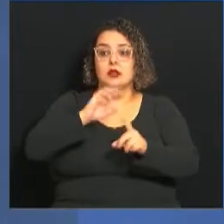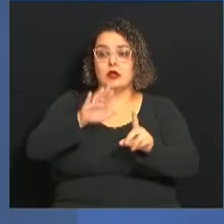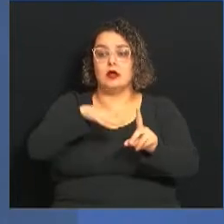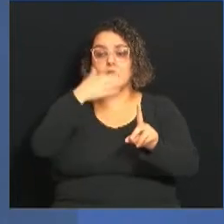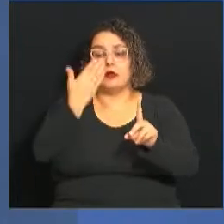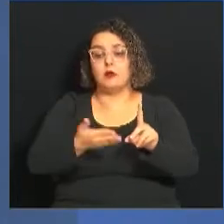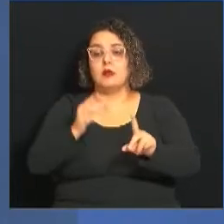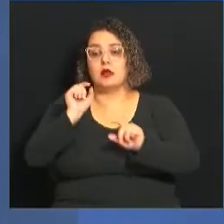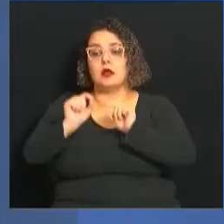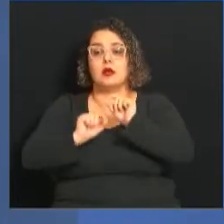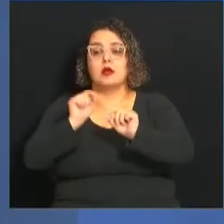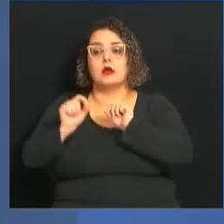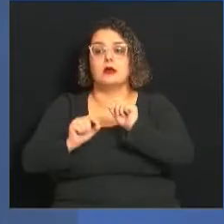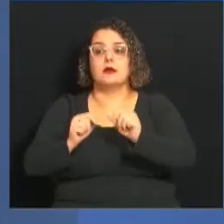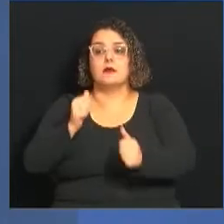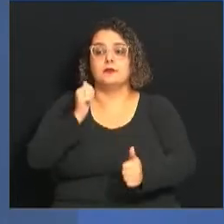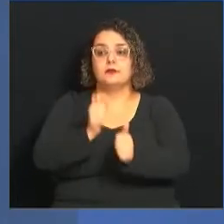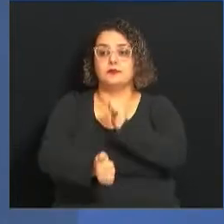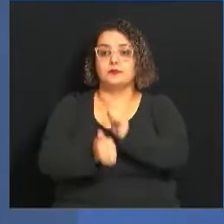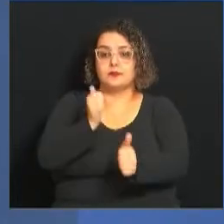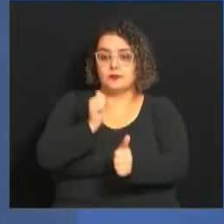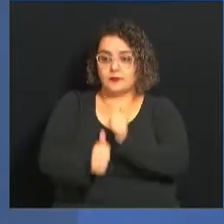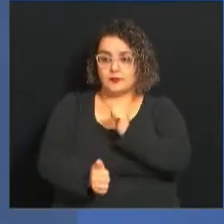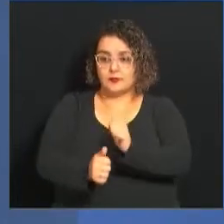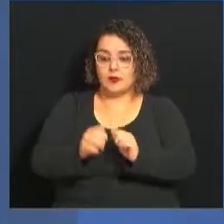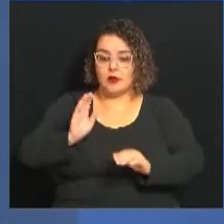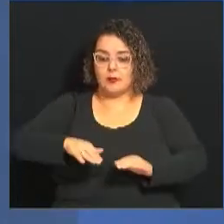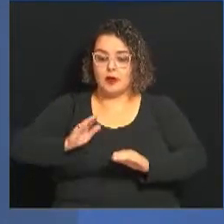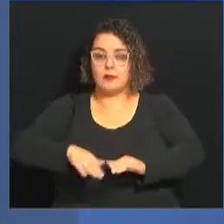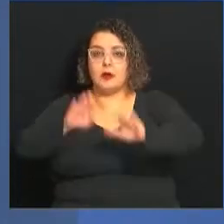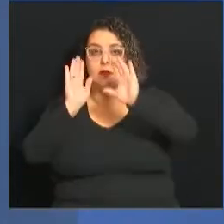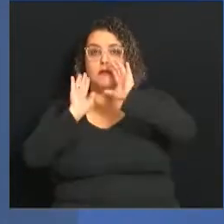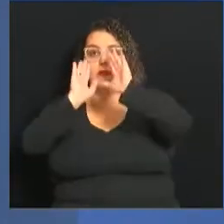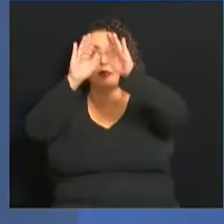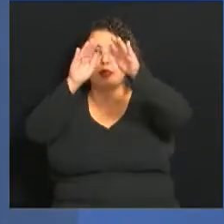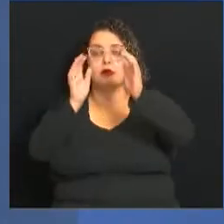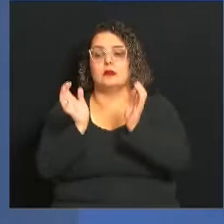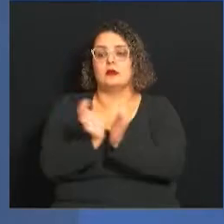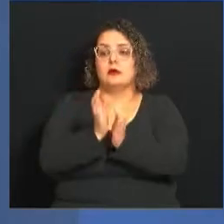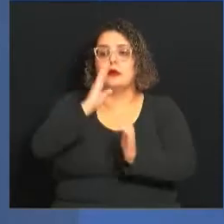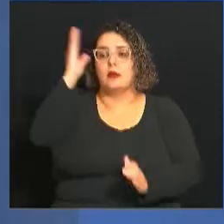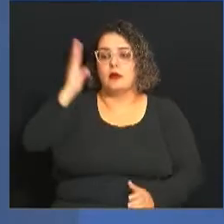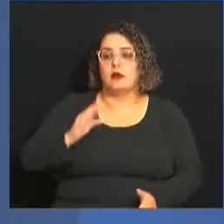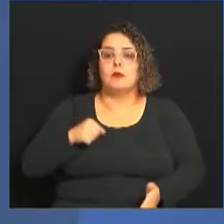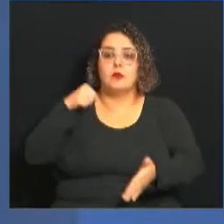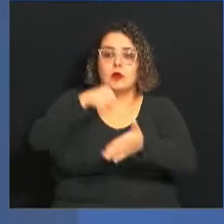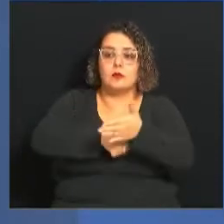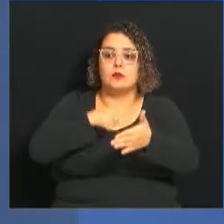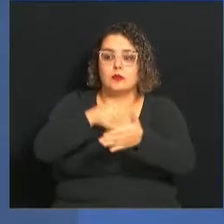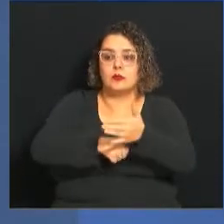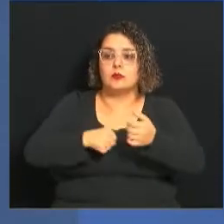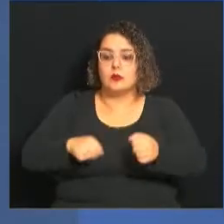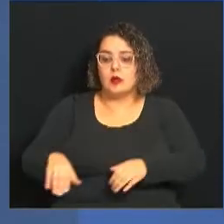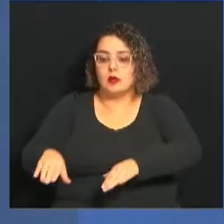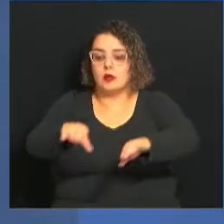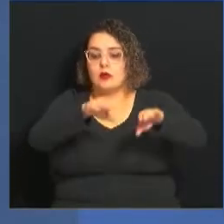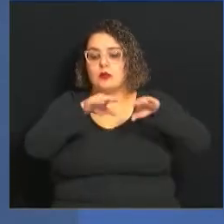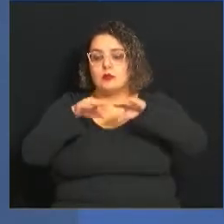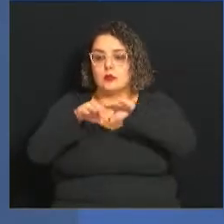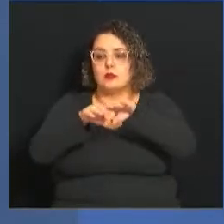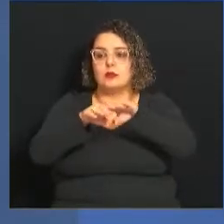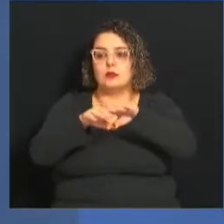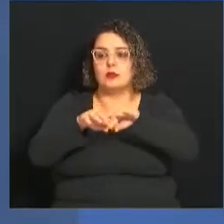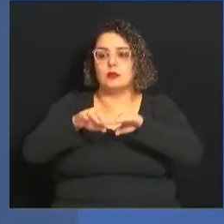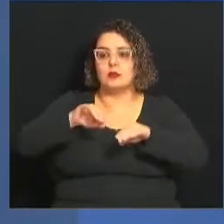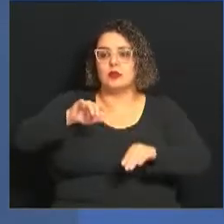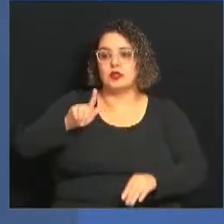à jogadora de basquete da seleção brasileira, incansável lutadora pela promoção da igualdade racial,